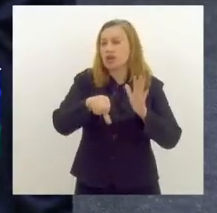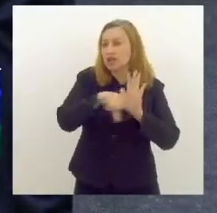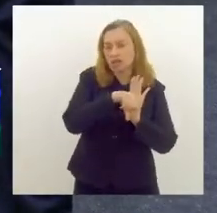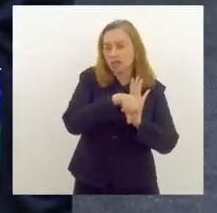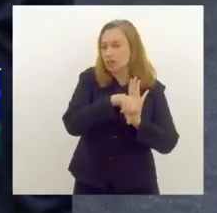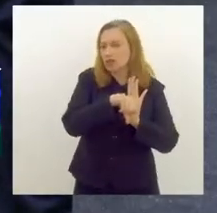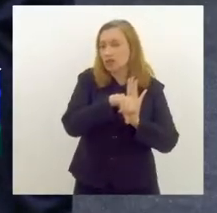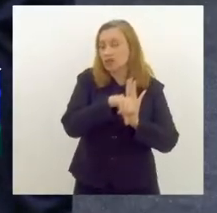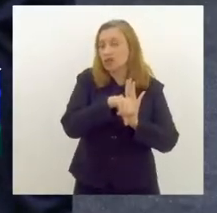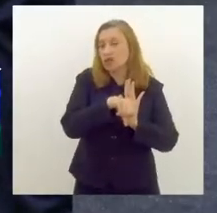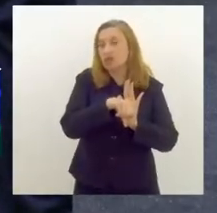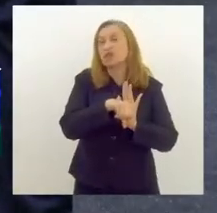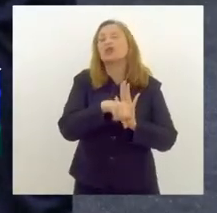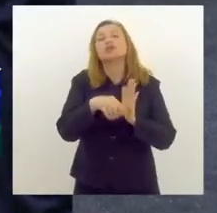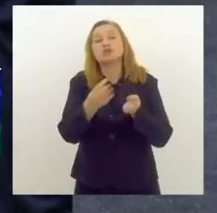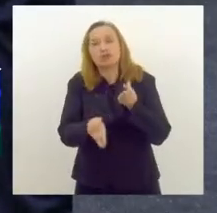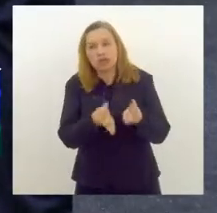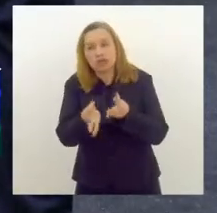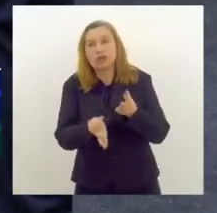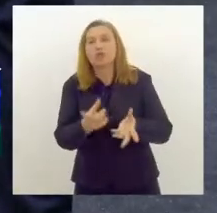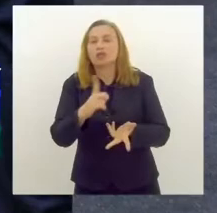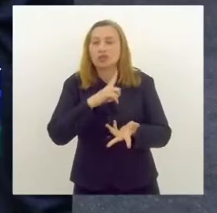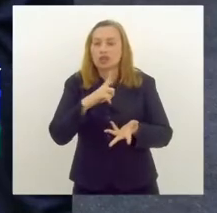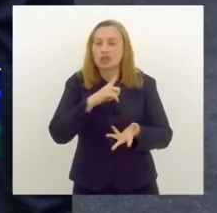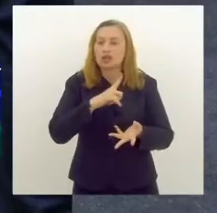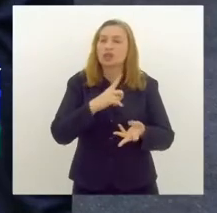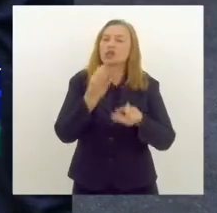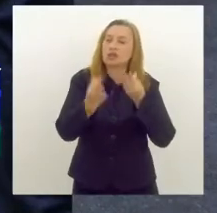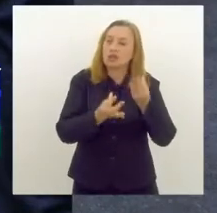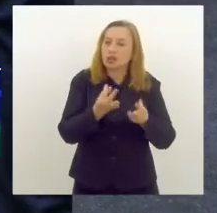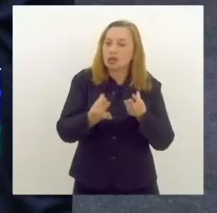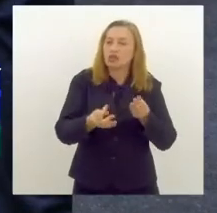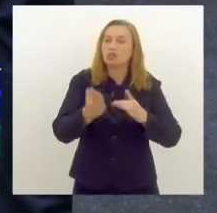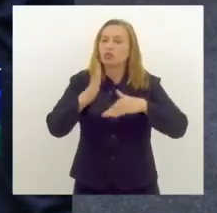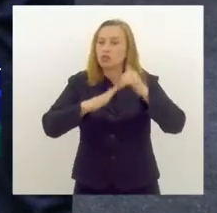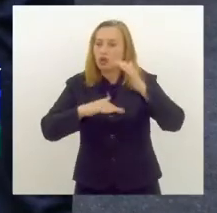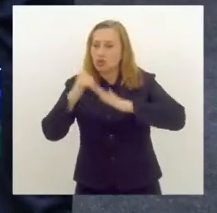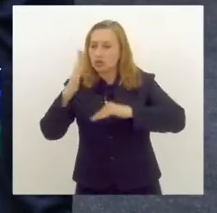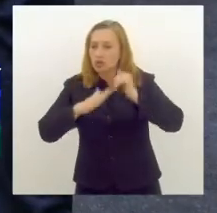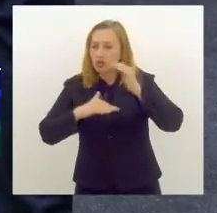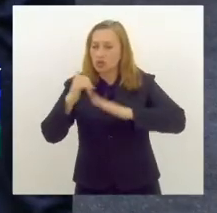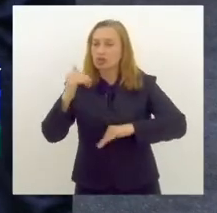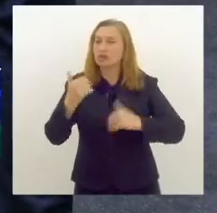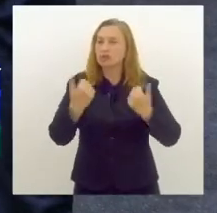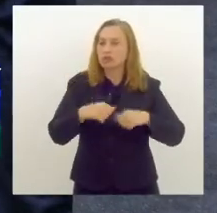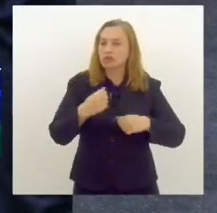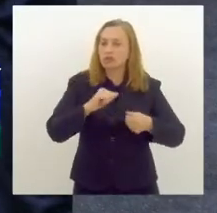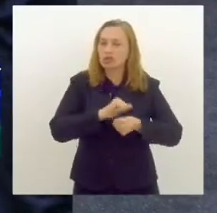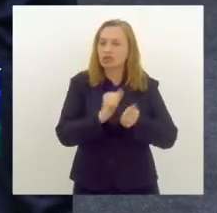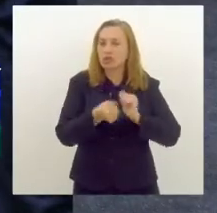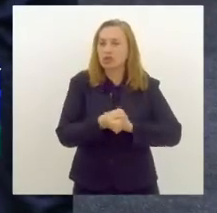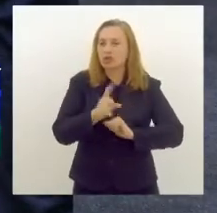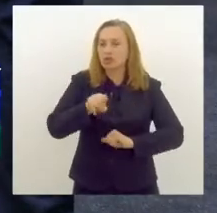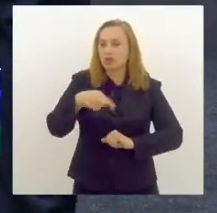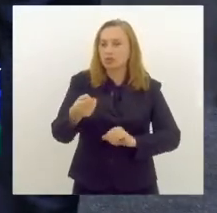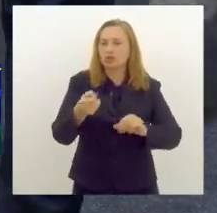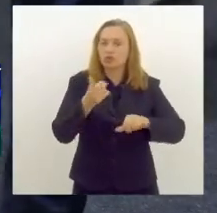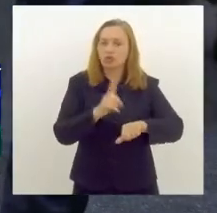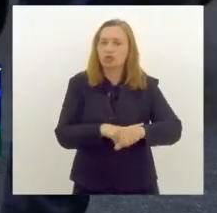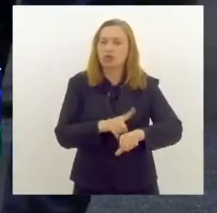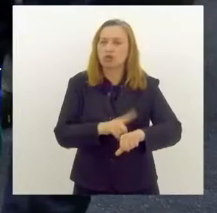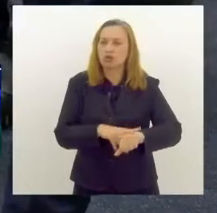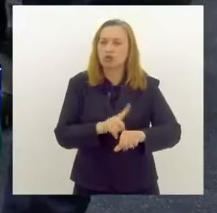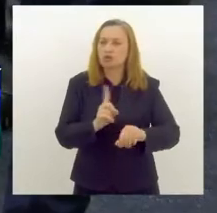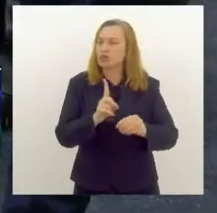loucura tem tratamento, tem terapêuticas comprovadas cientificamente que devem ser adotadas no outro patamar. Por isso, né,